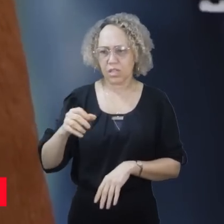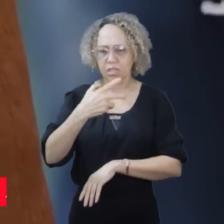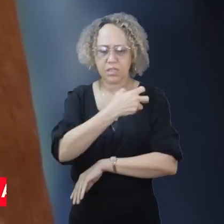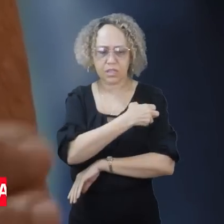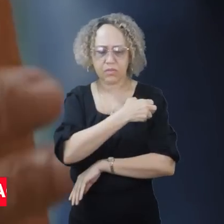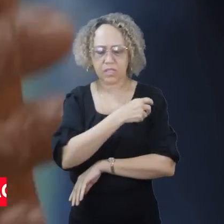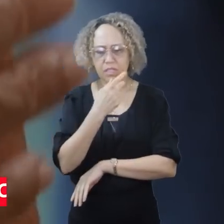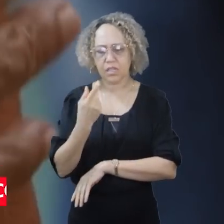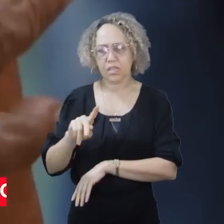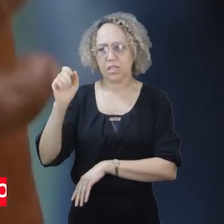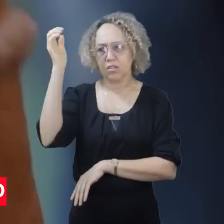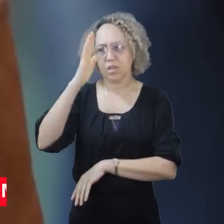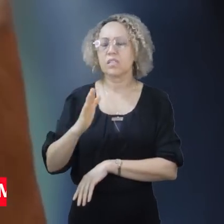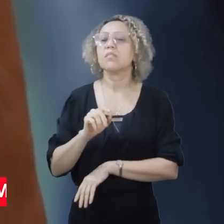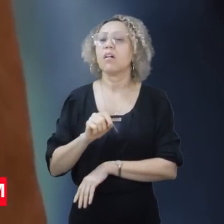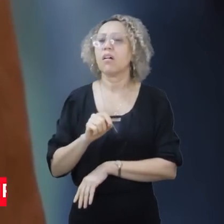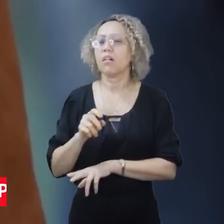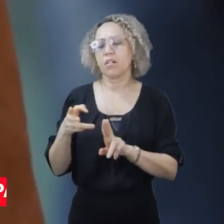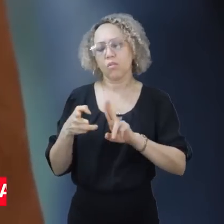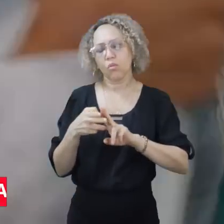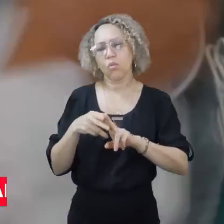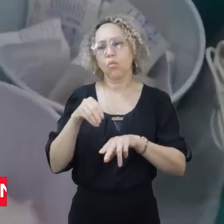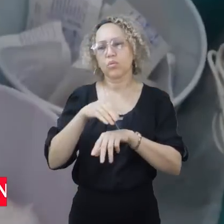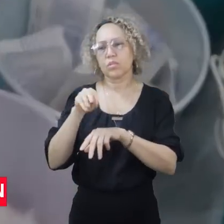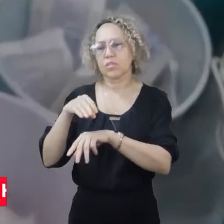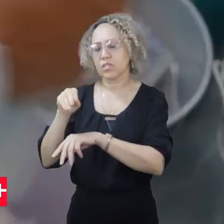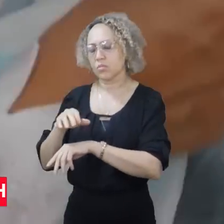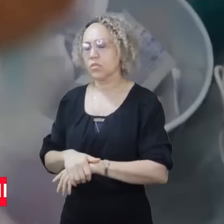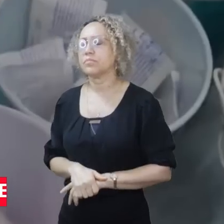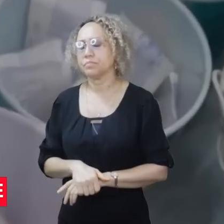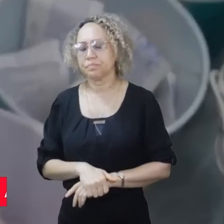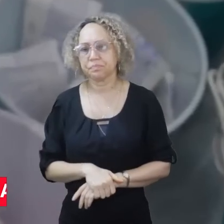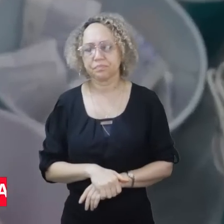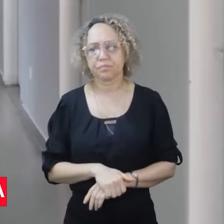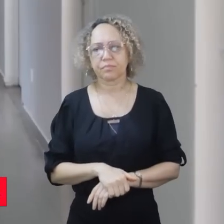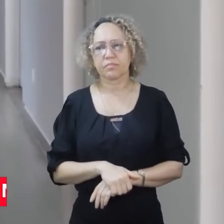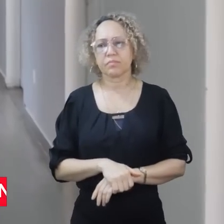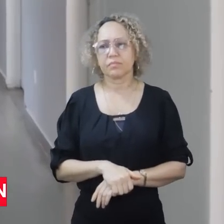são distribuídas pelo Sistema Único de Saúde.